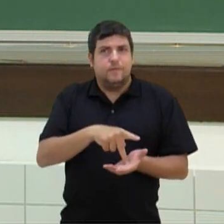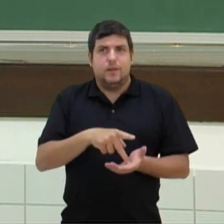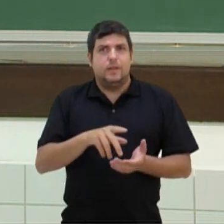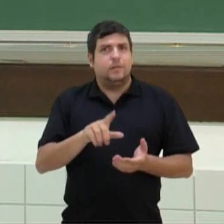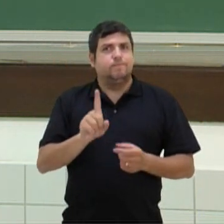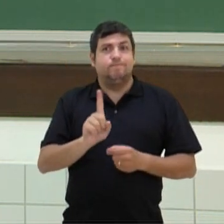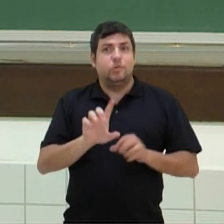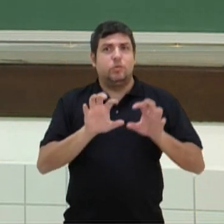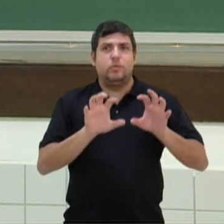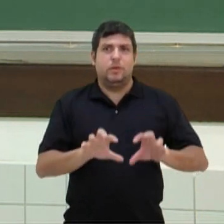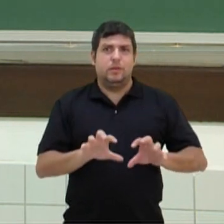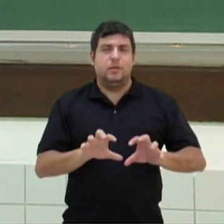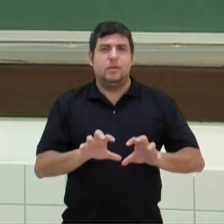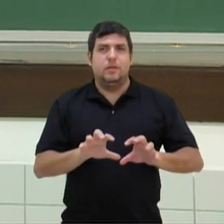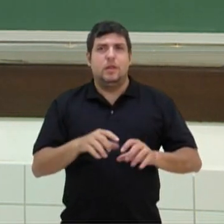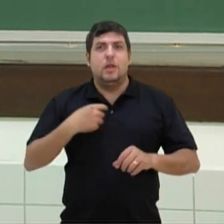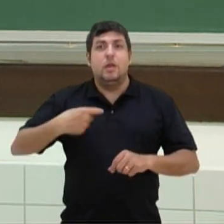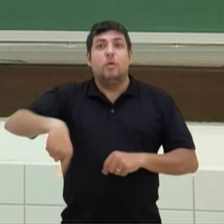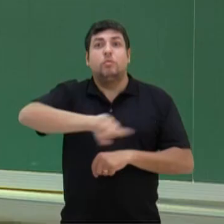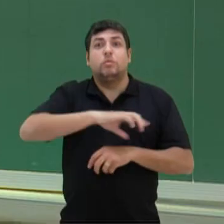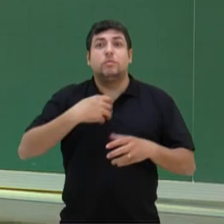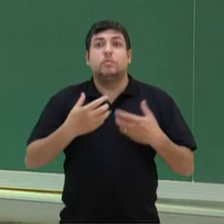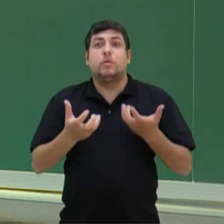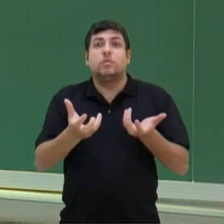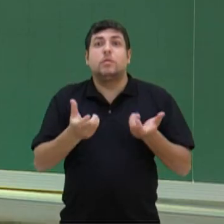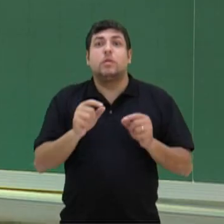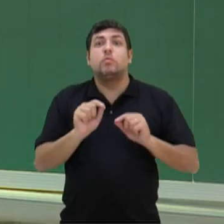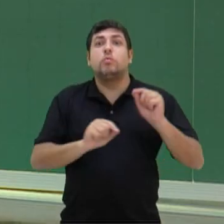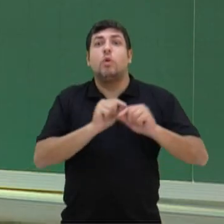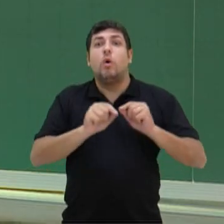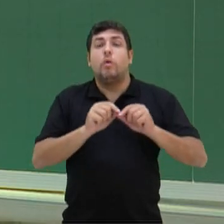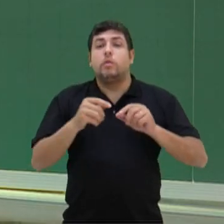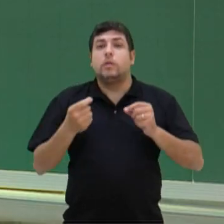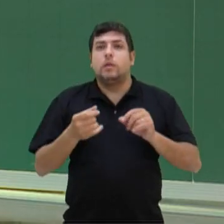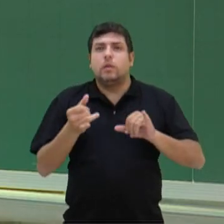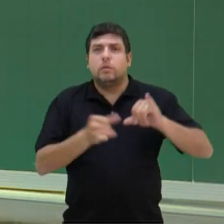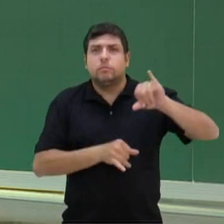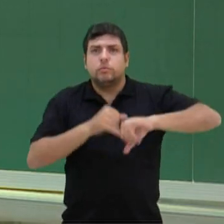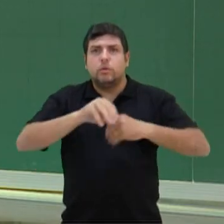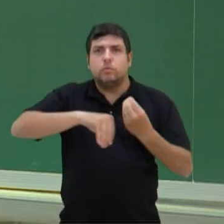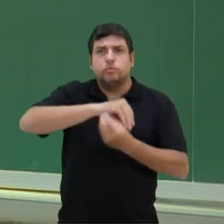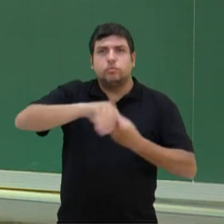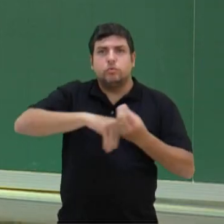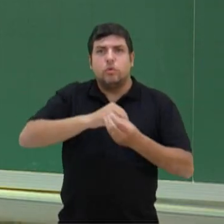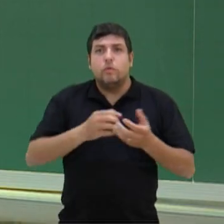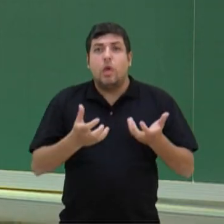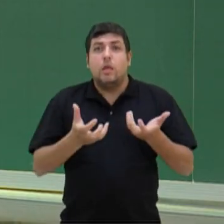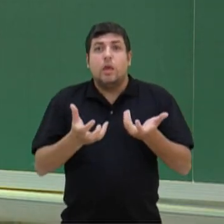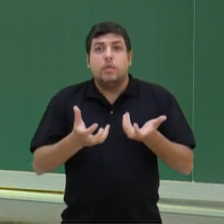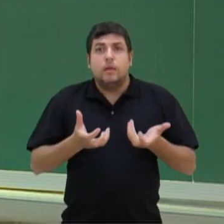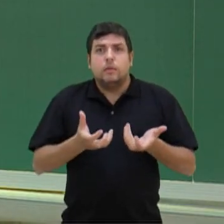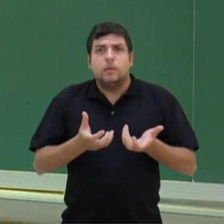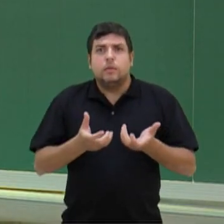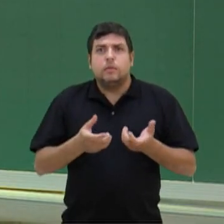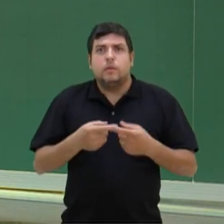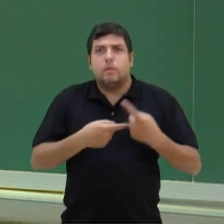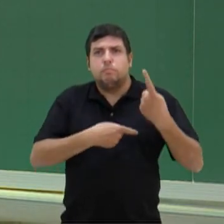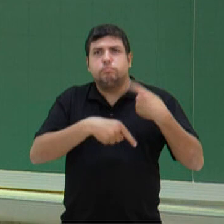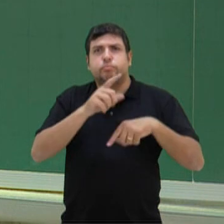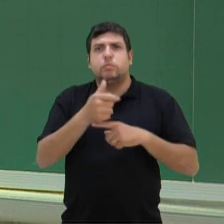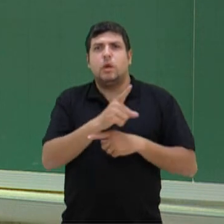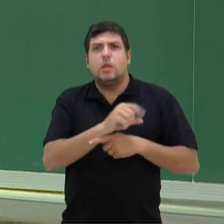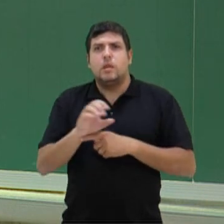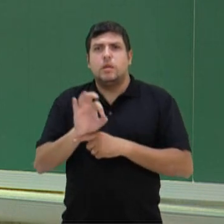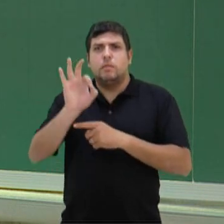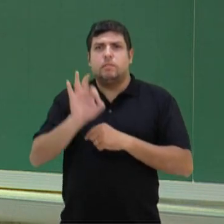né? Tudo que a gente quer, o objetivo de quem está produzindo alguma coisa é ter 100% de eficiência na sua produção. Tá? E